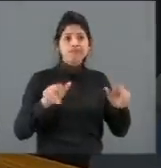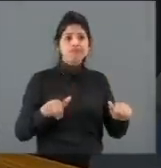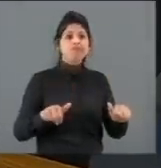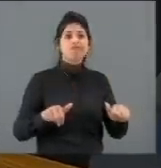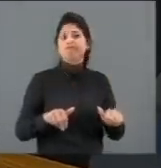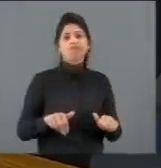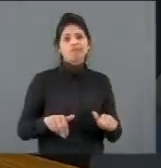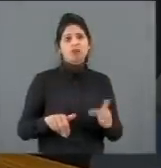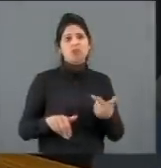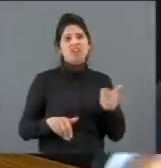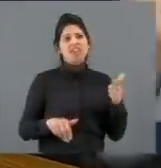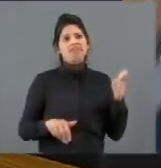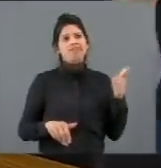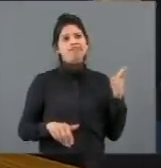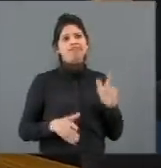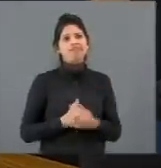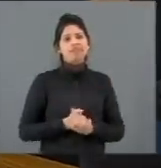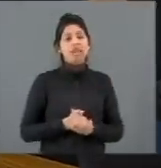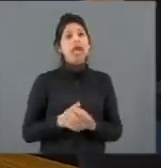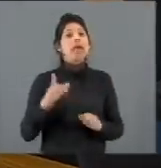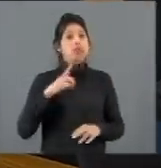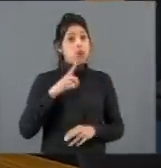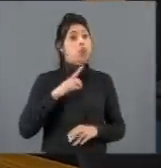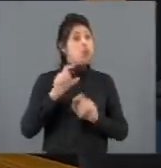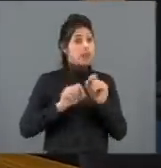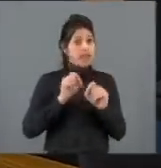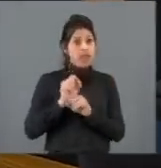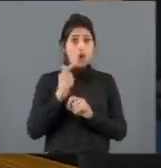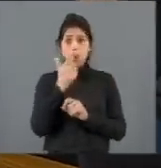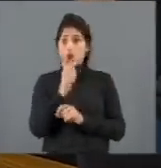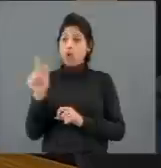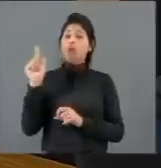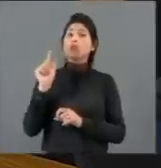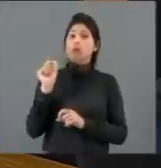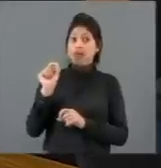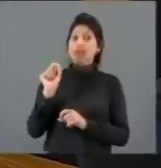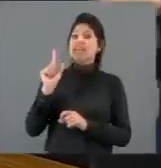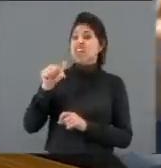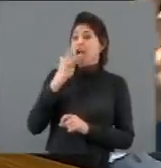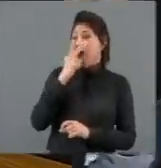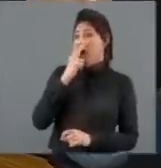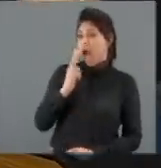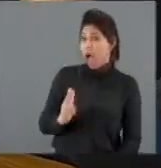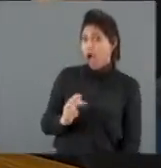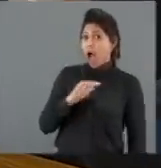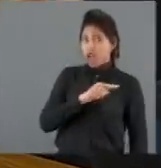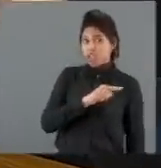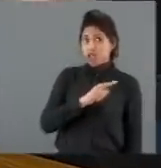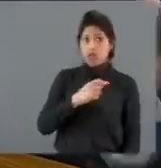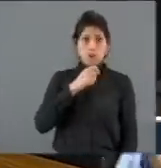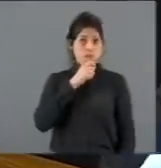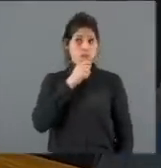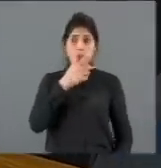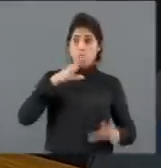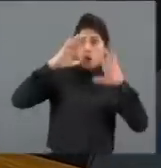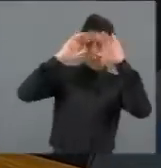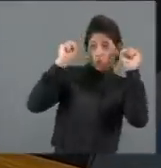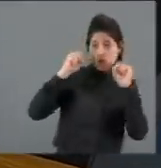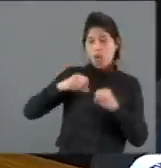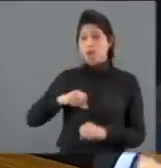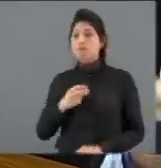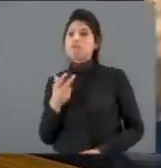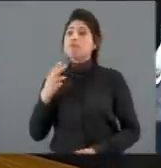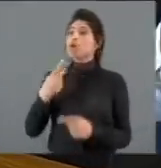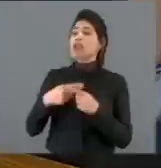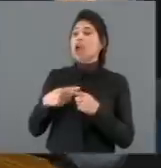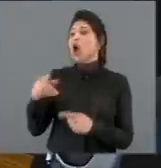vem. E ainda tem ministro, senador Magno Malta, do Supremo, que acha que não pode andar na rua hoje por causa de Bolsonaro. Não